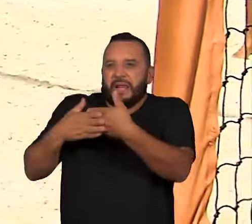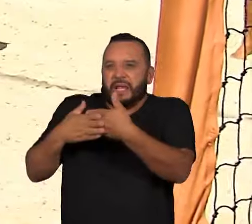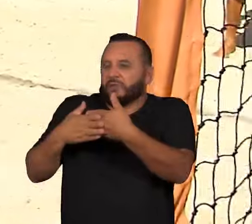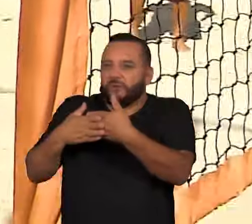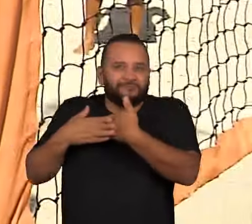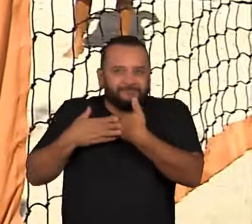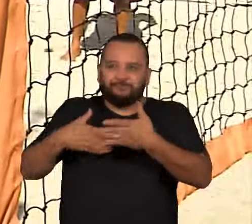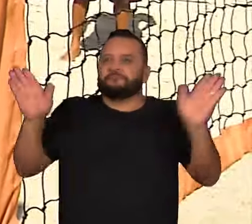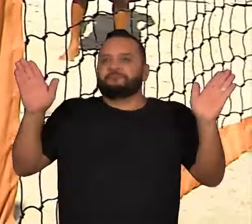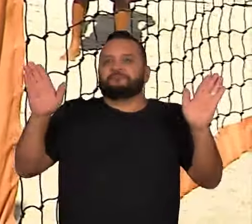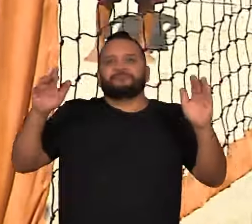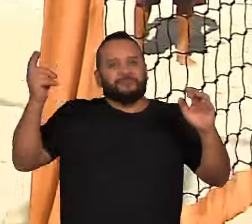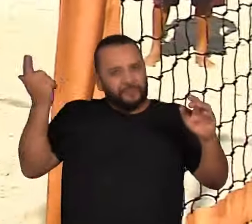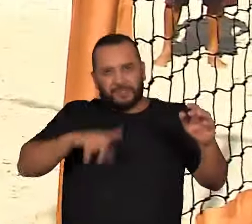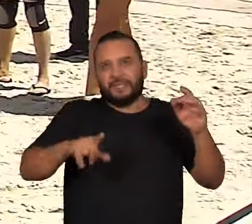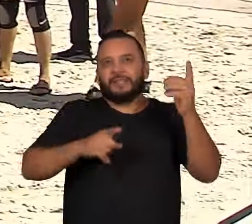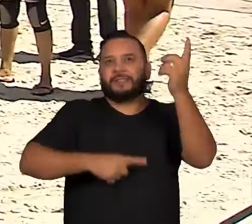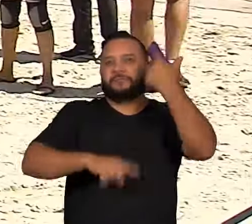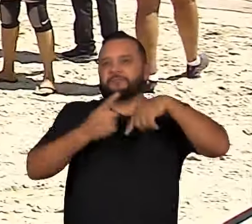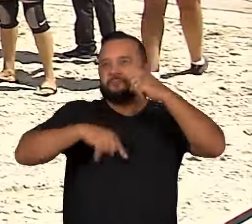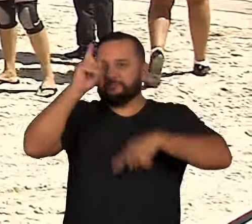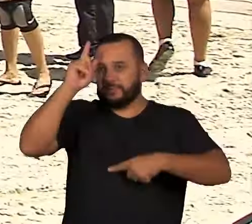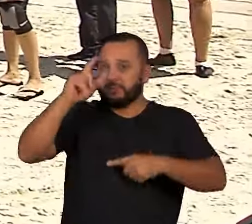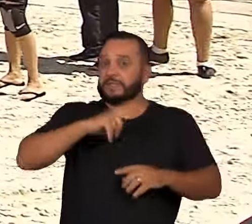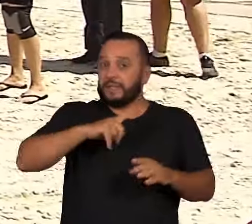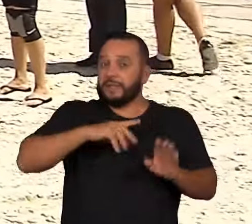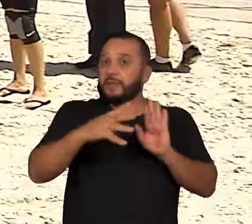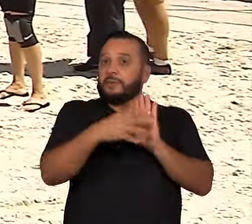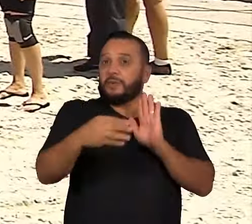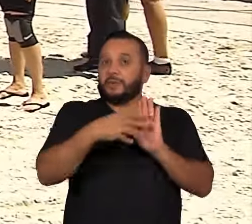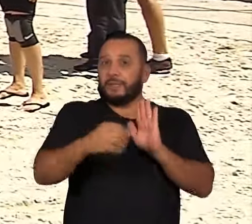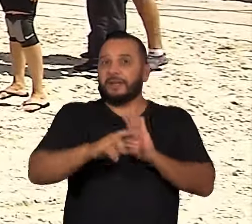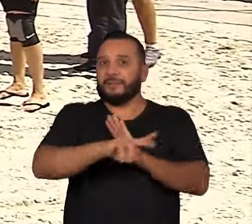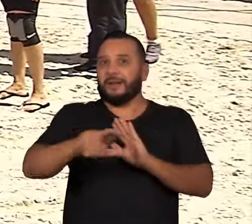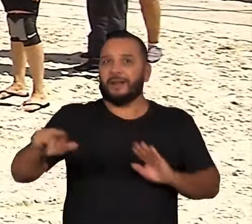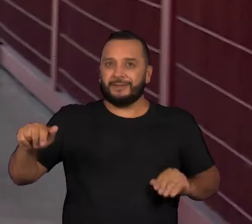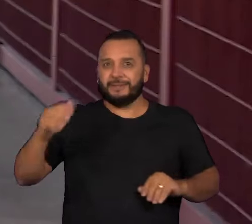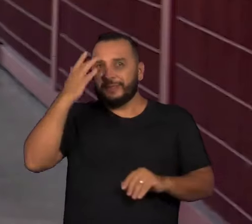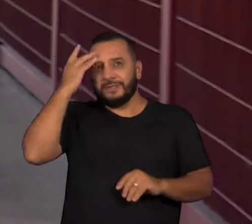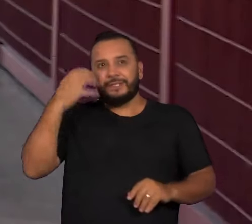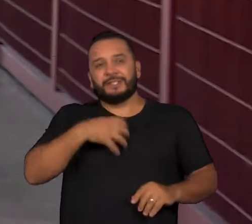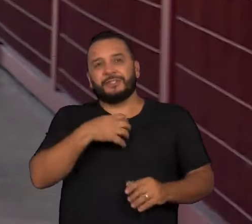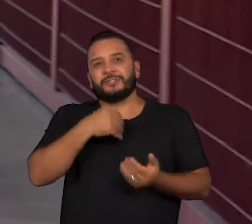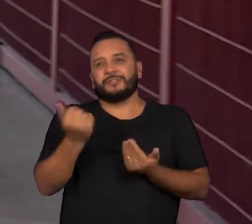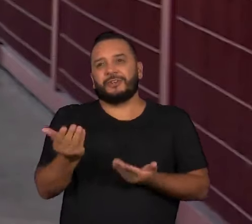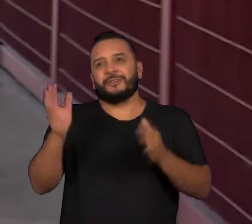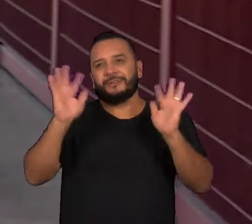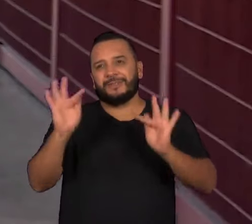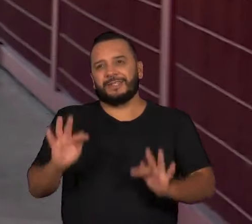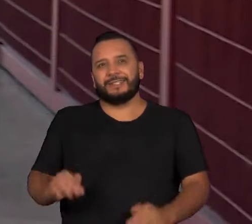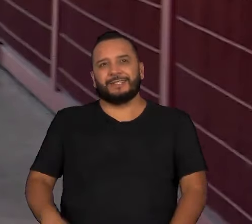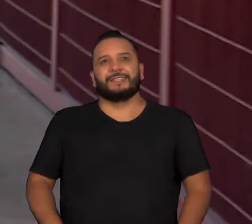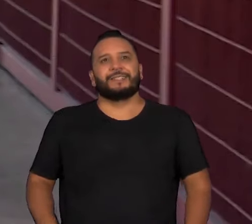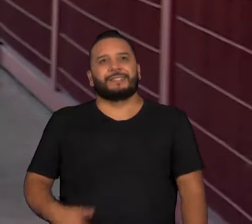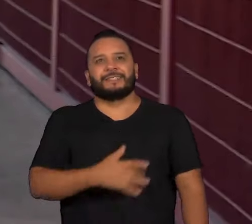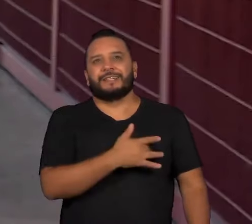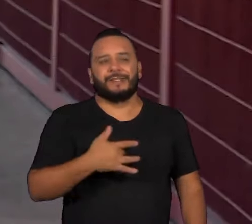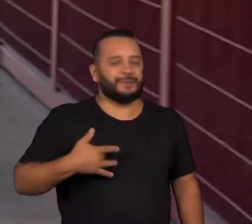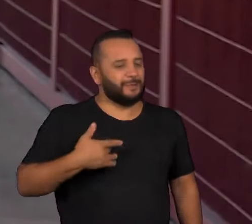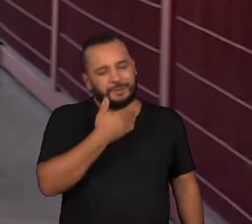Os bons exemplos são muitos. Tem gente se sentindo mais jovem e feliz. Olha, melhorou a minha